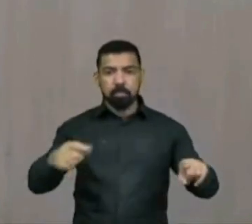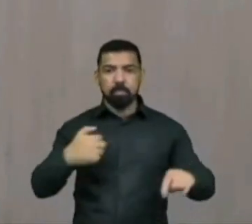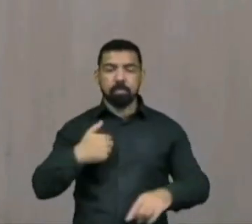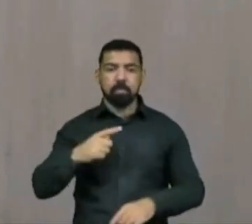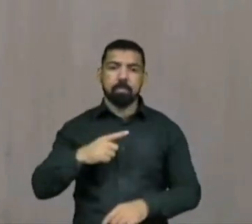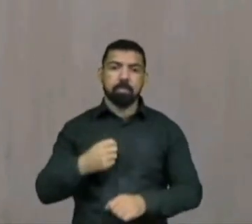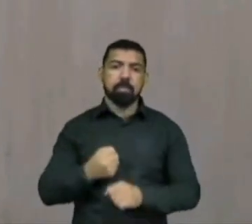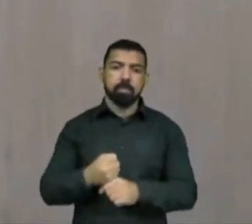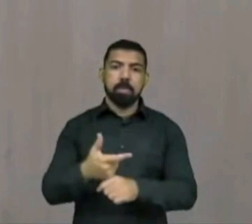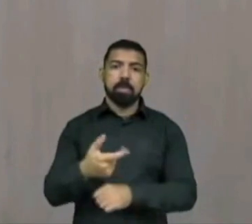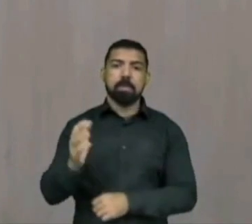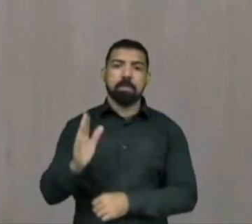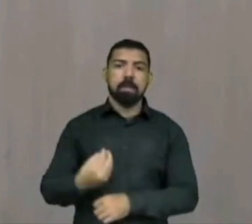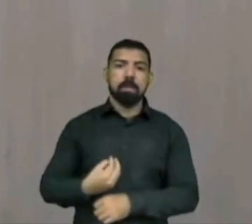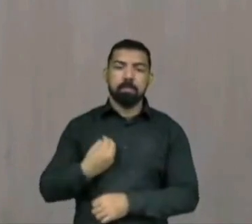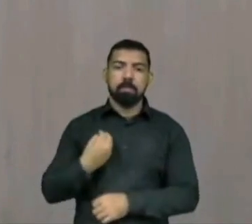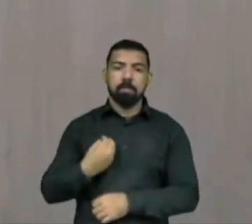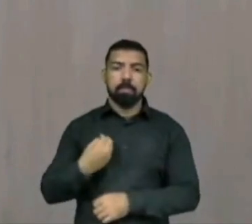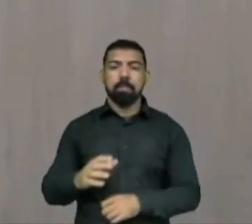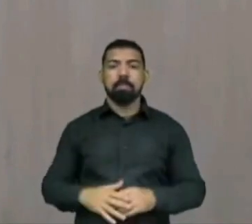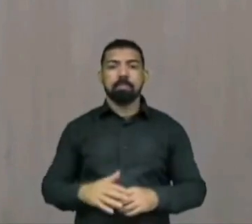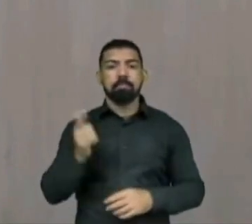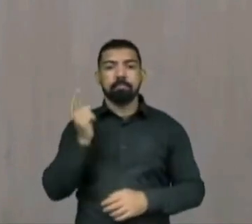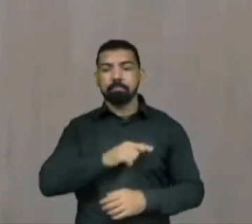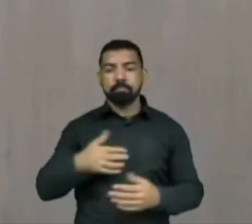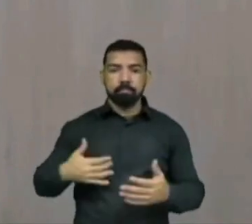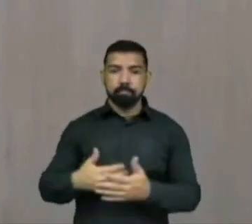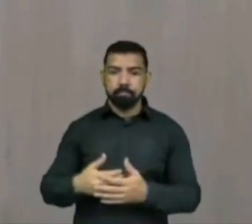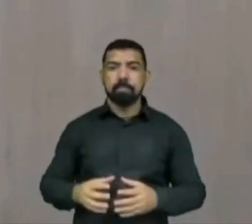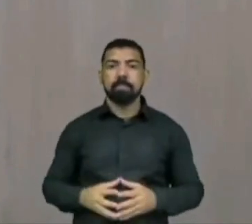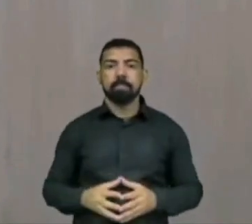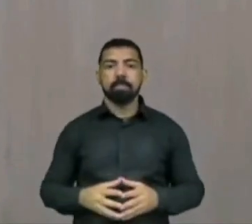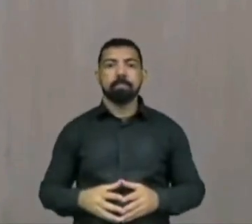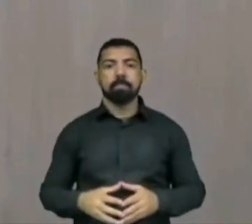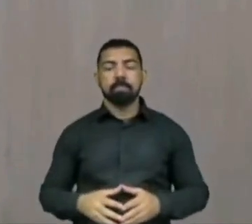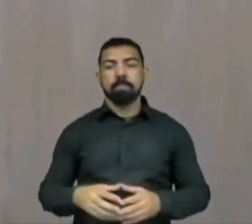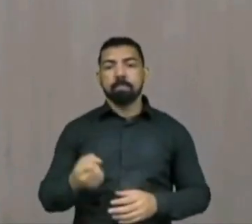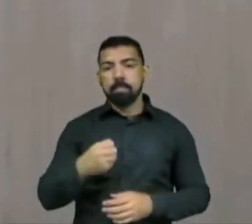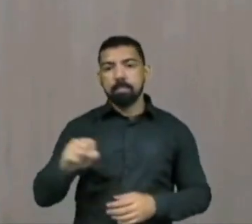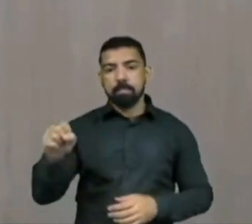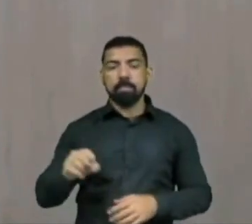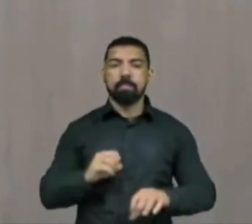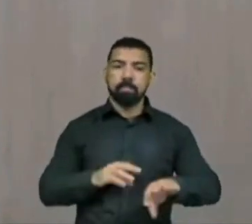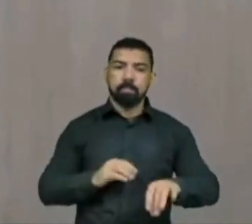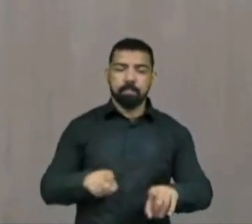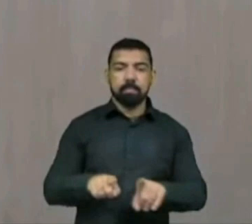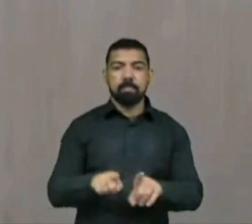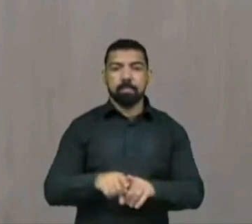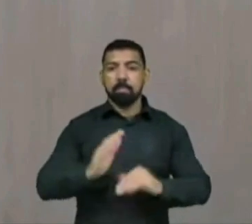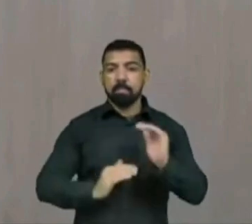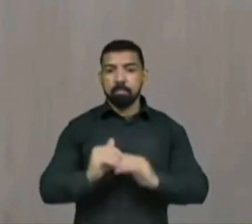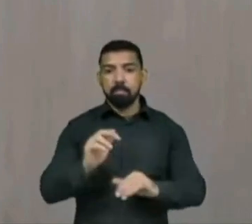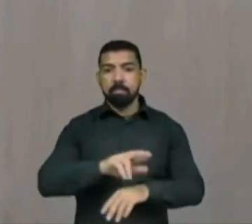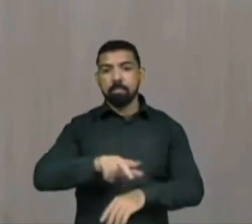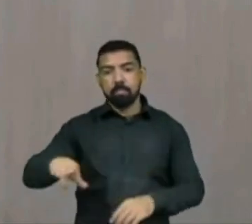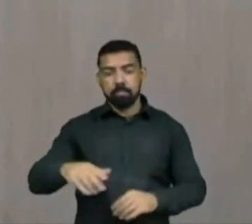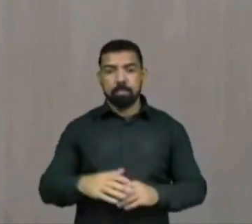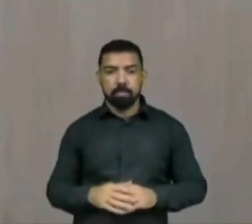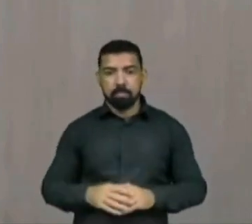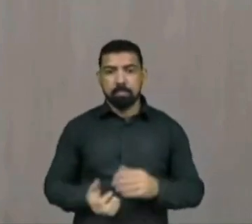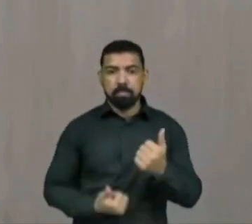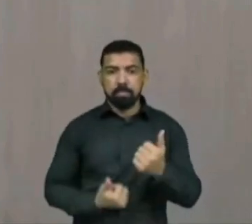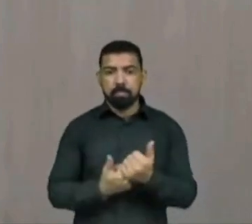de vida pública completados recentemente, defendendo a educação e os seus profissionais, o